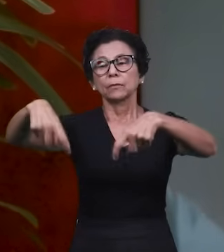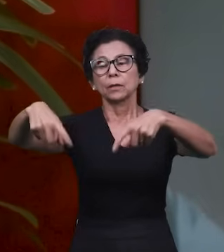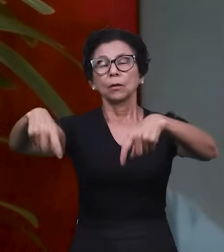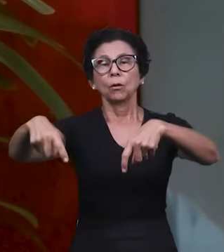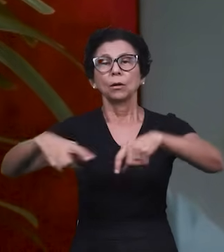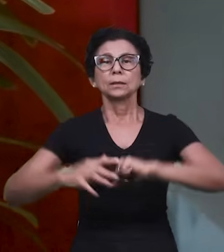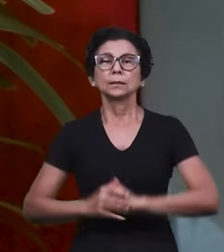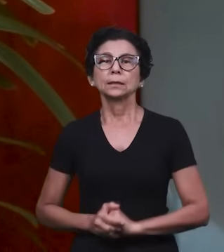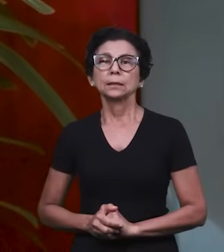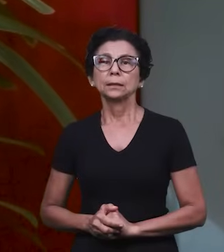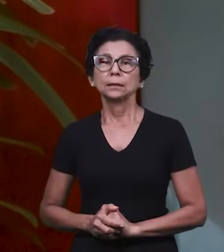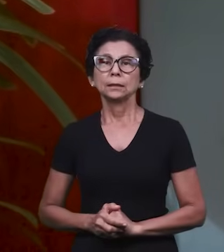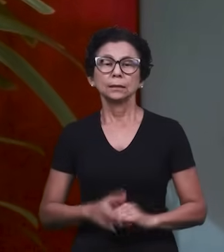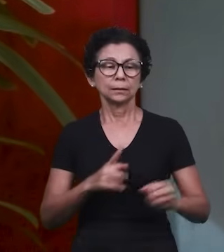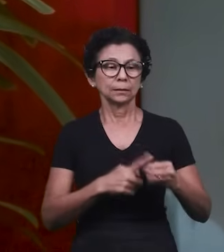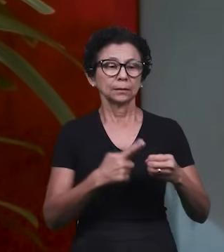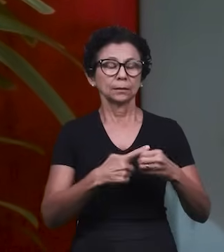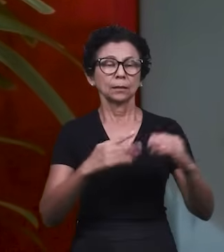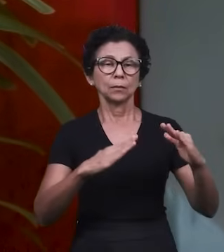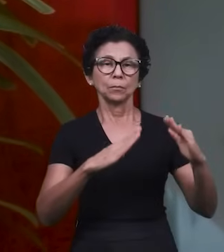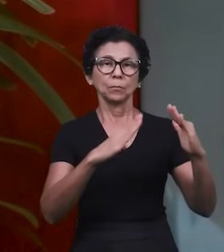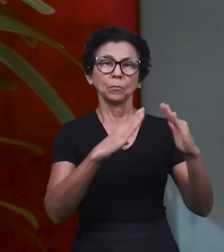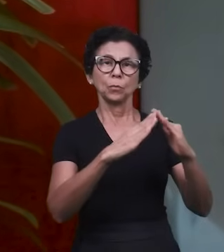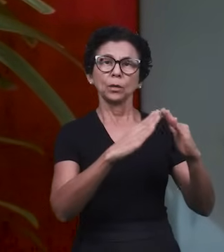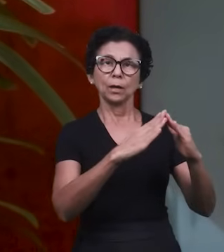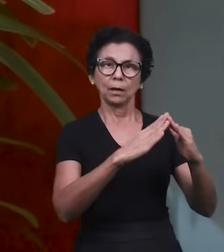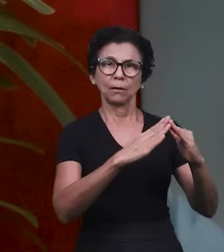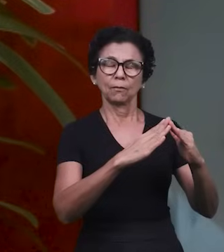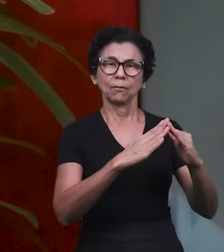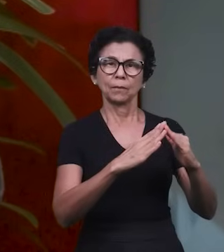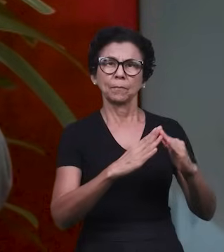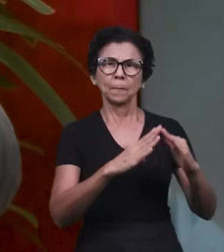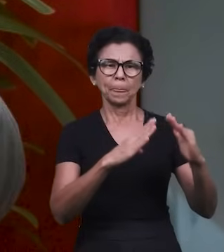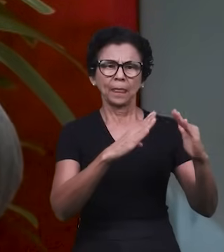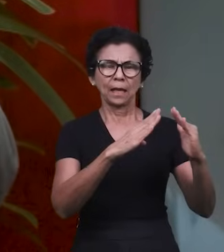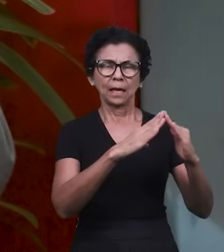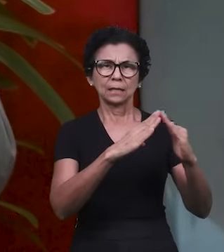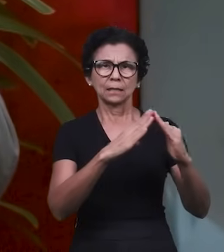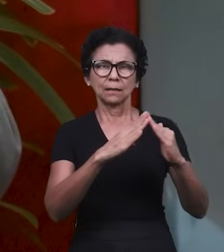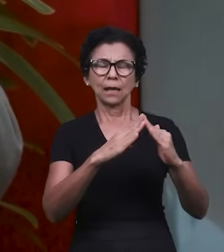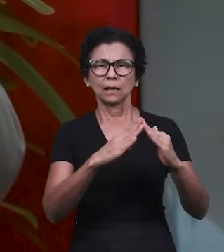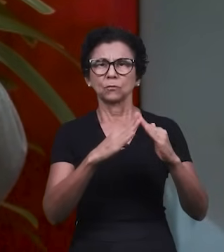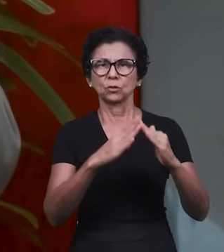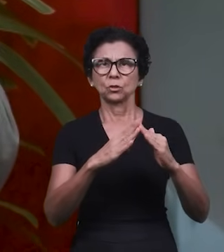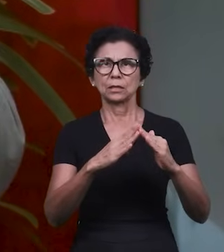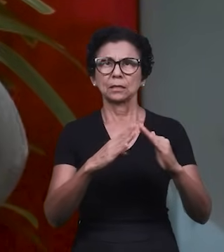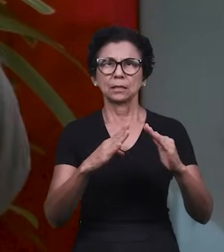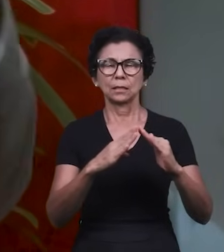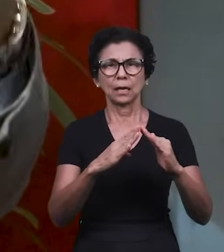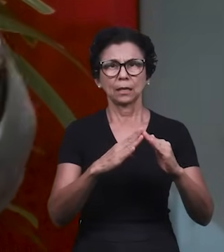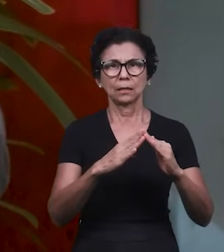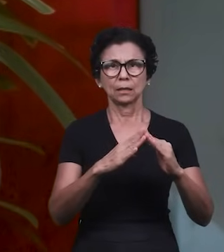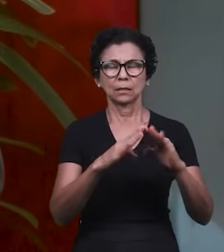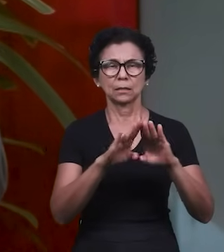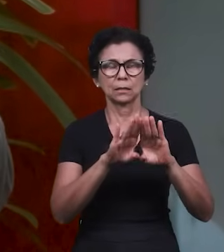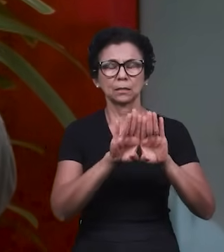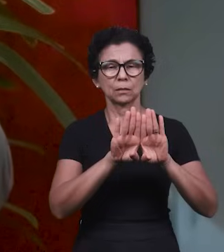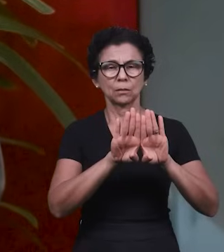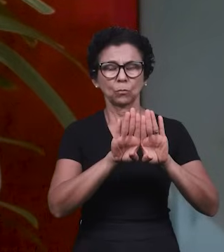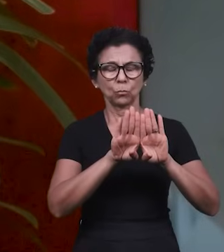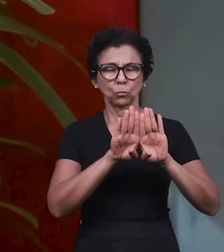cidades. E acontece que as cidades eram conhecidas como cidades-estado, ou seja, elas eram